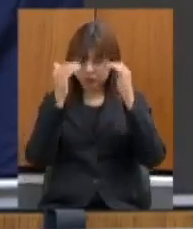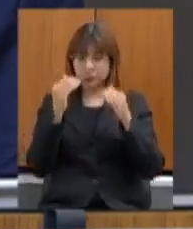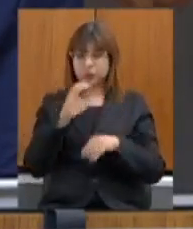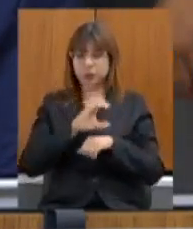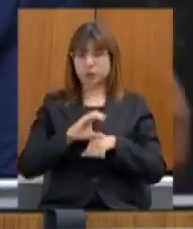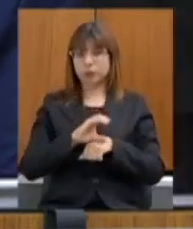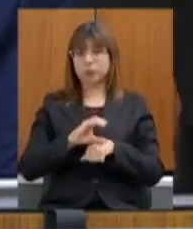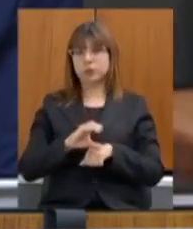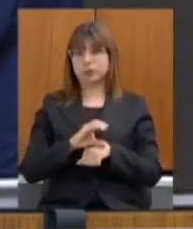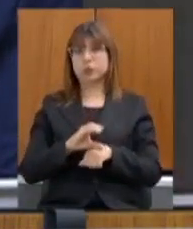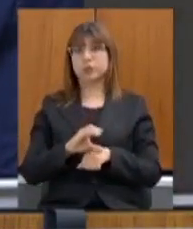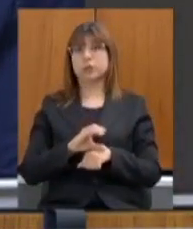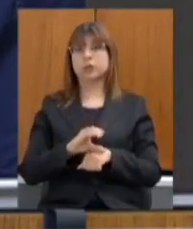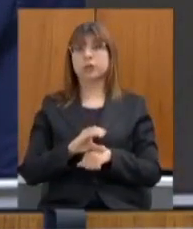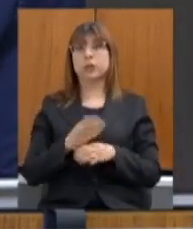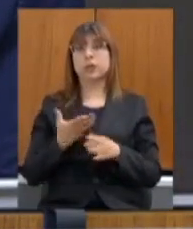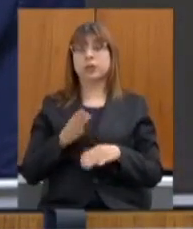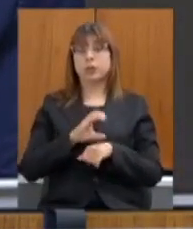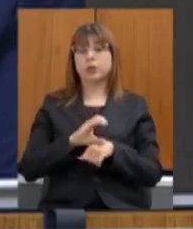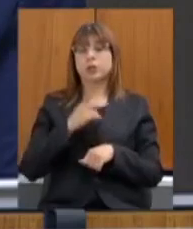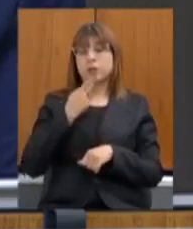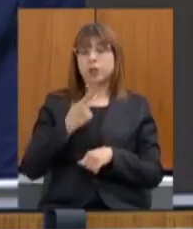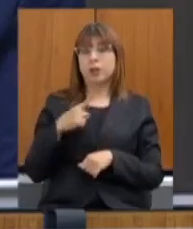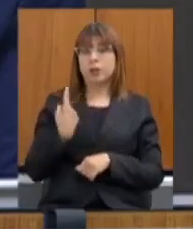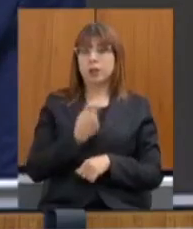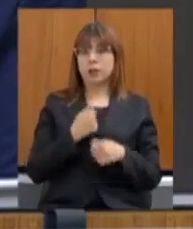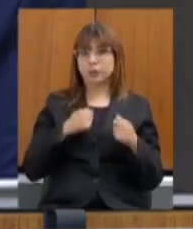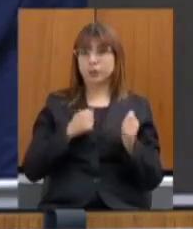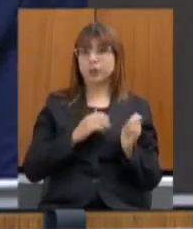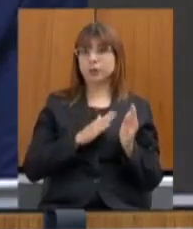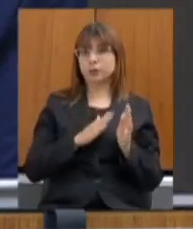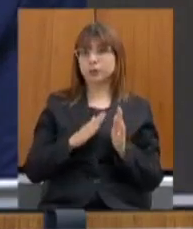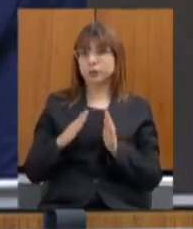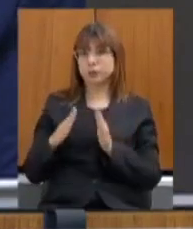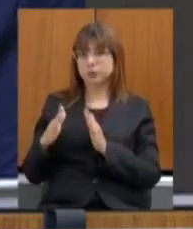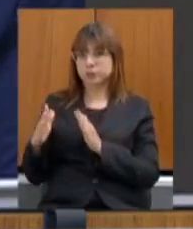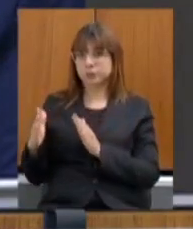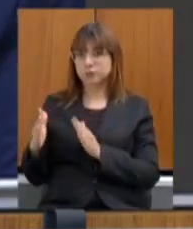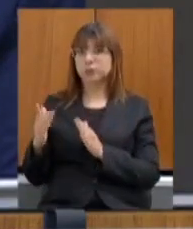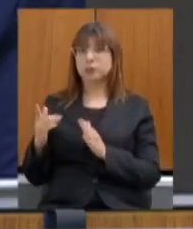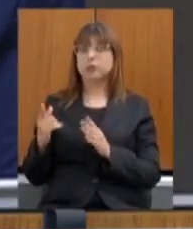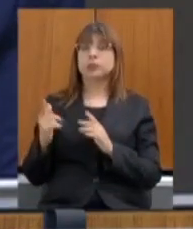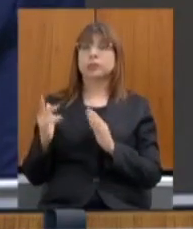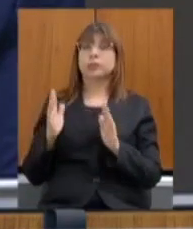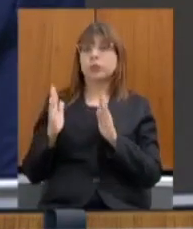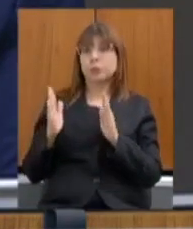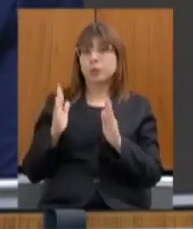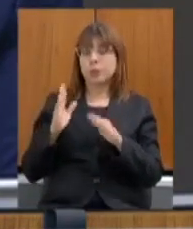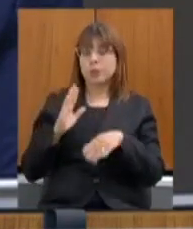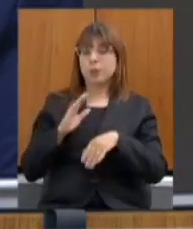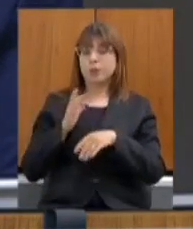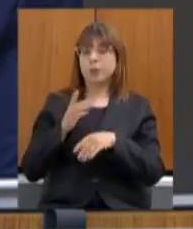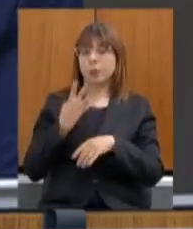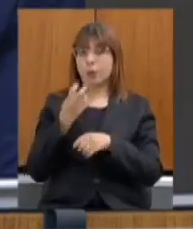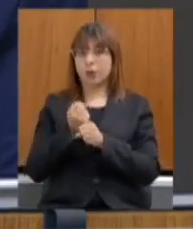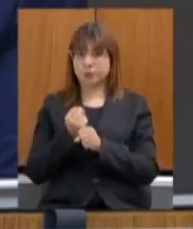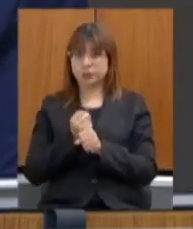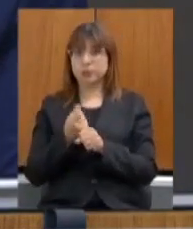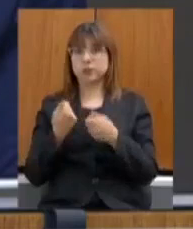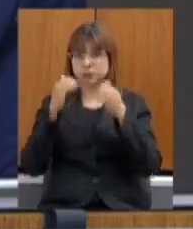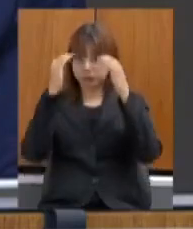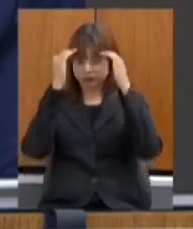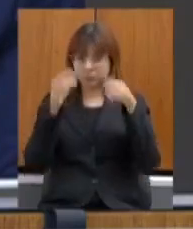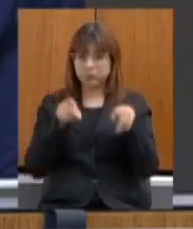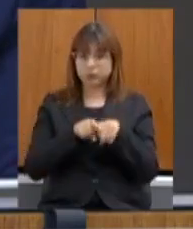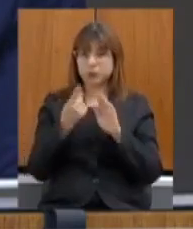ainda que a gente, o que diz na Constituição é que nós temos que, ao longo do exercício, fazer o seu cumprimento. E do